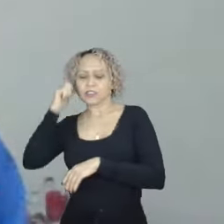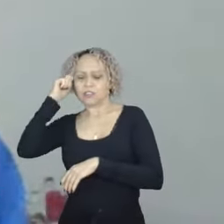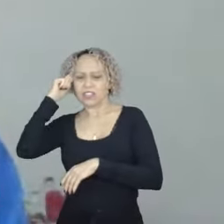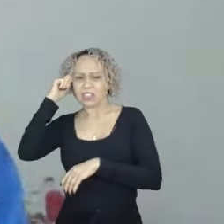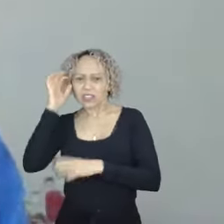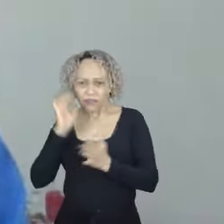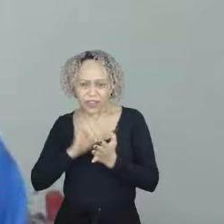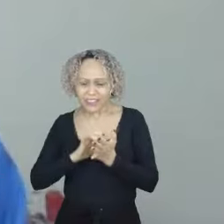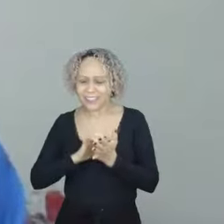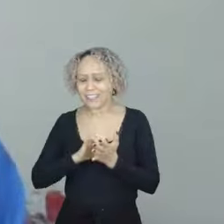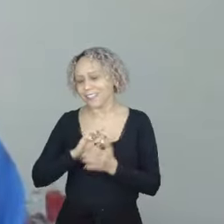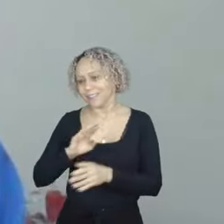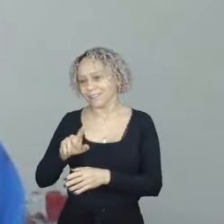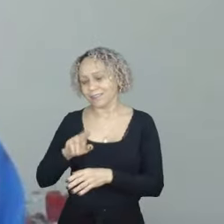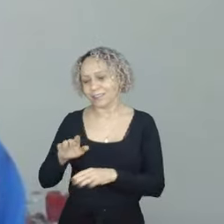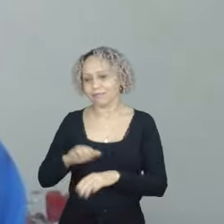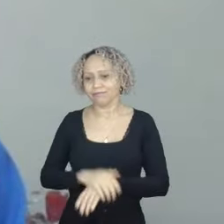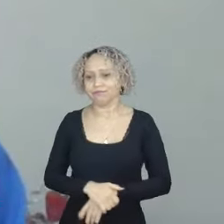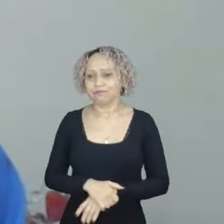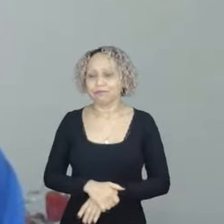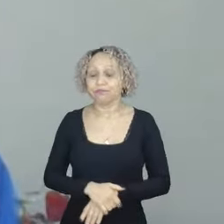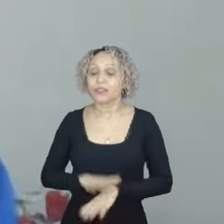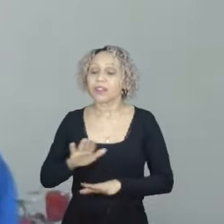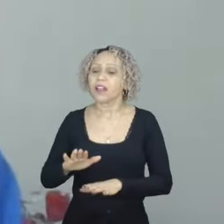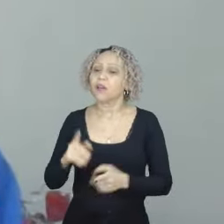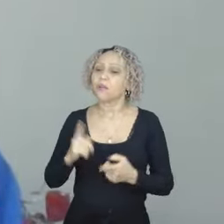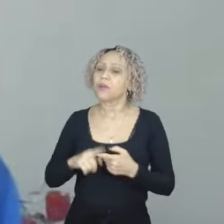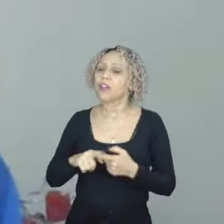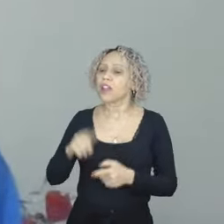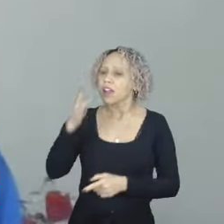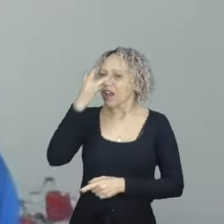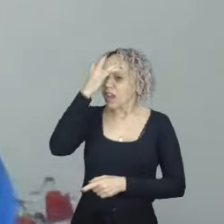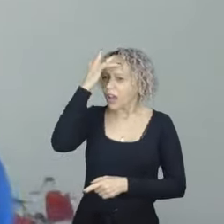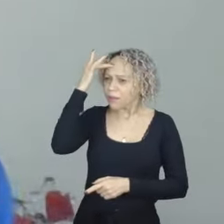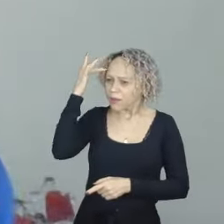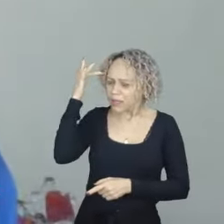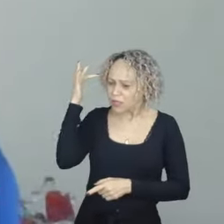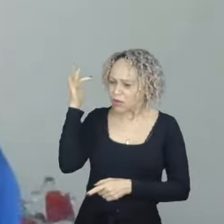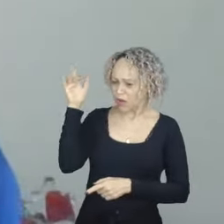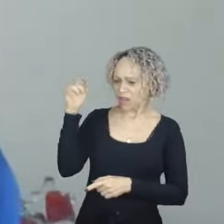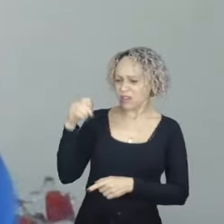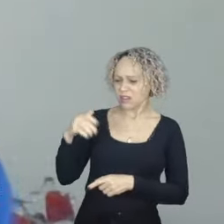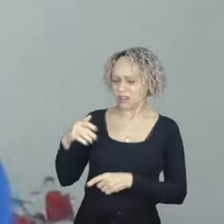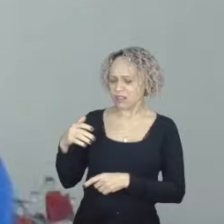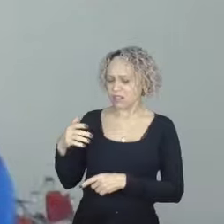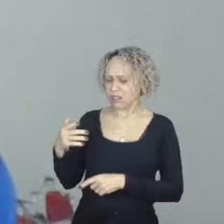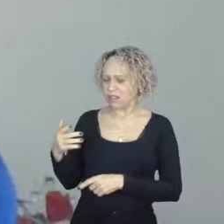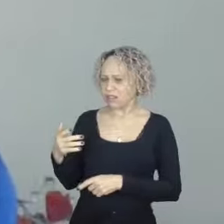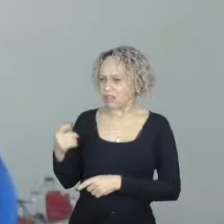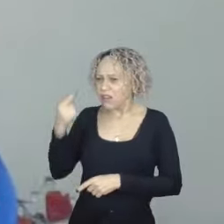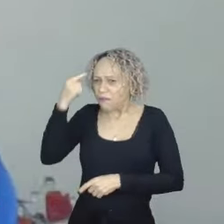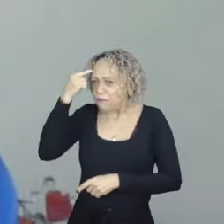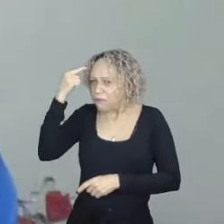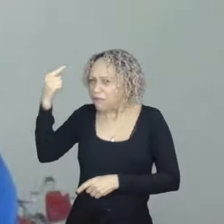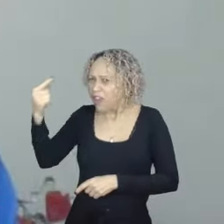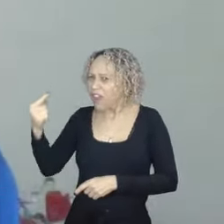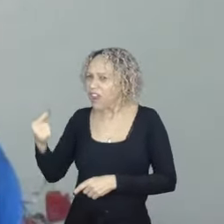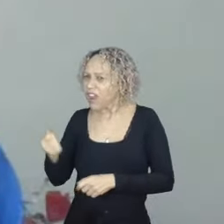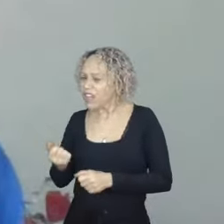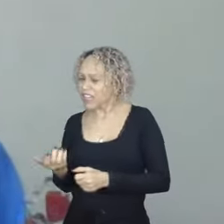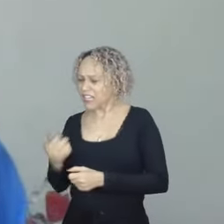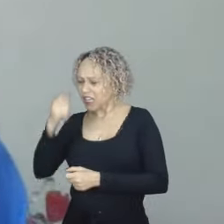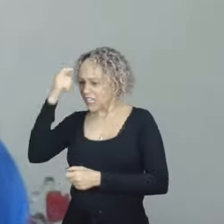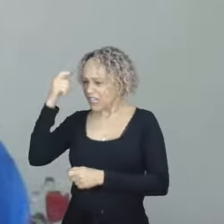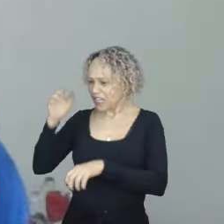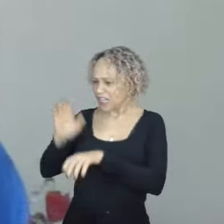direitos, né, das pessoas, fere a possibilidade de uma pessoa negra receber recursos, né, quando, na verdade,